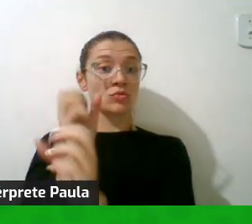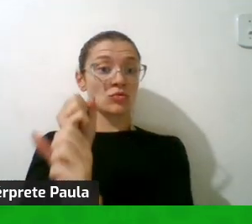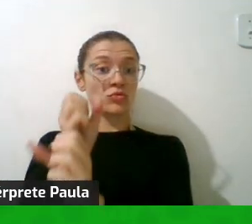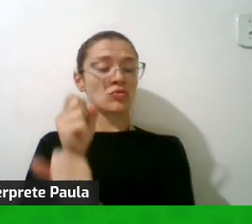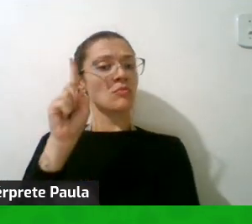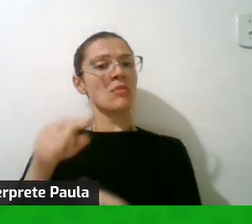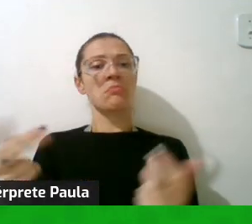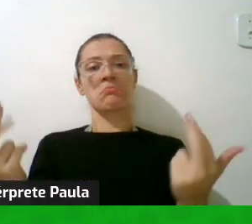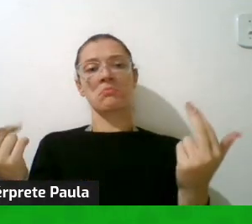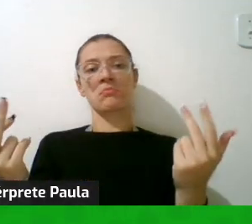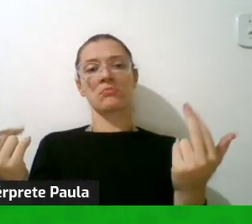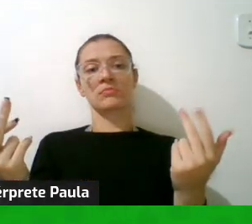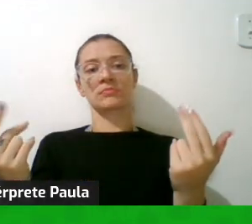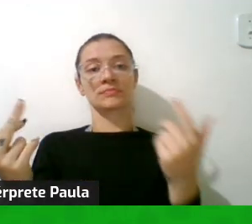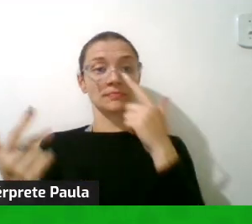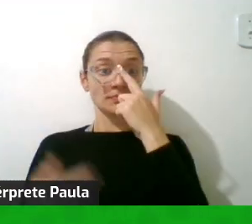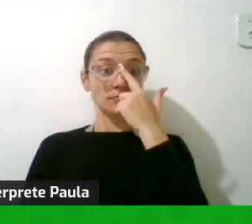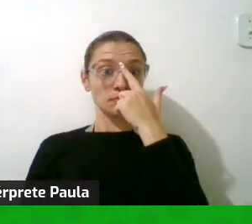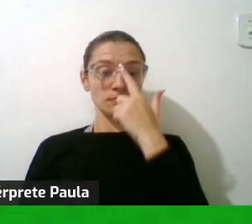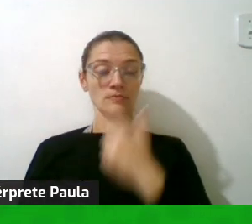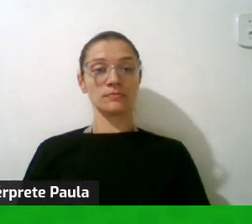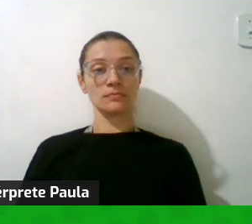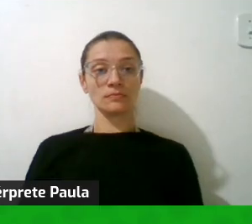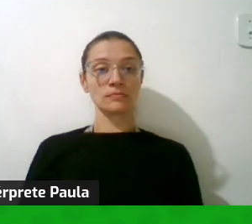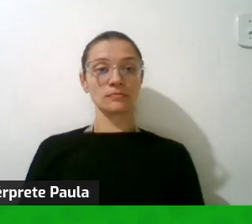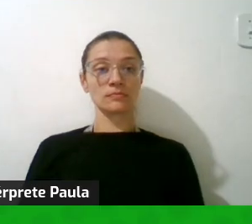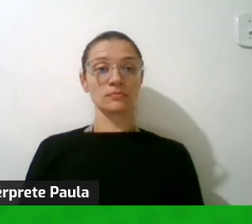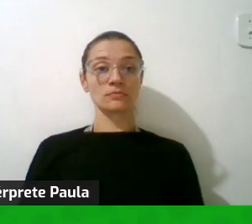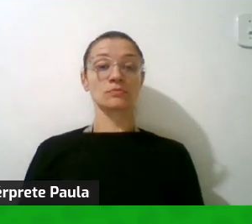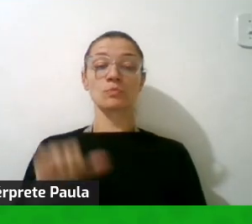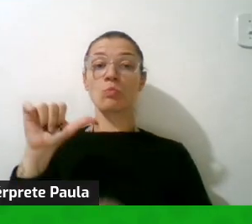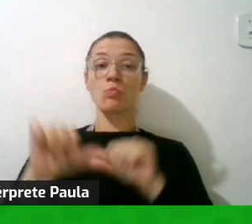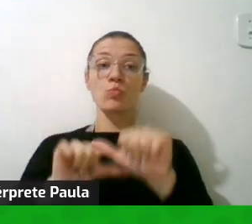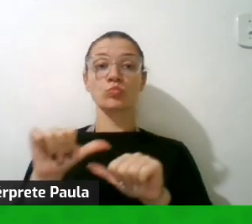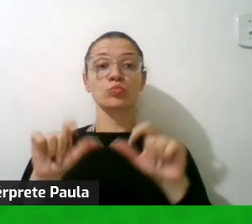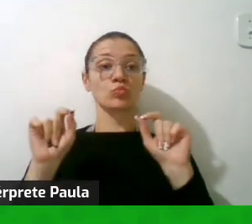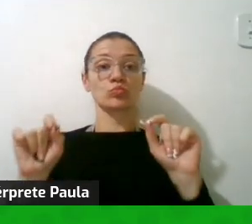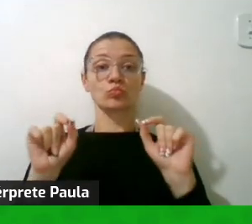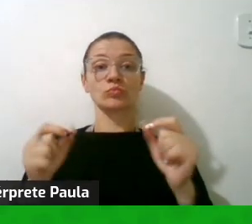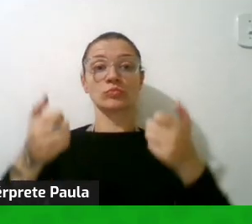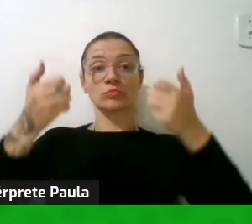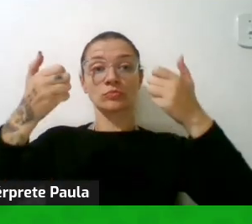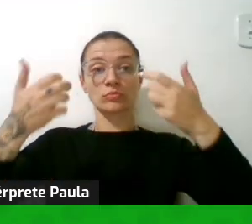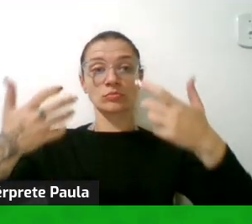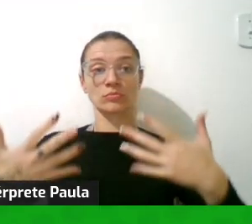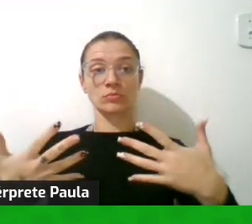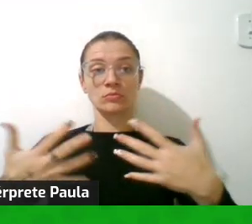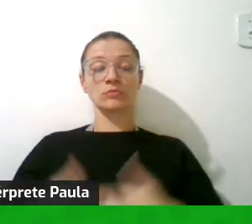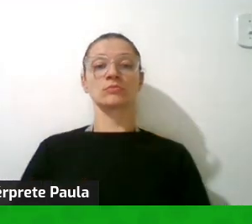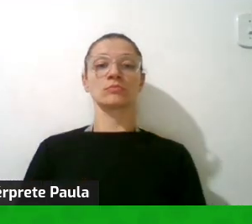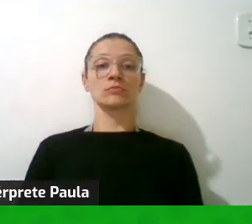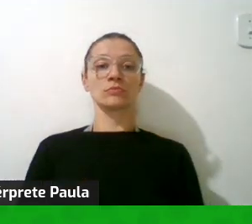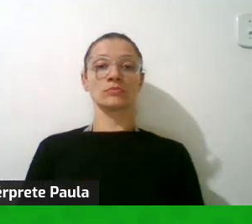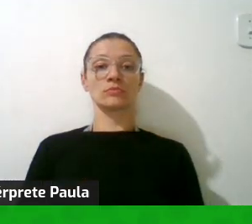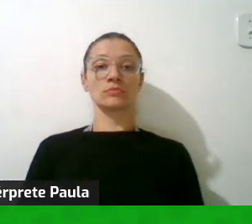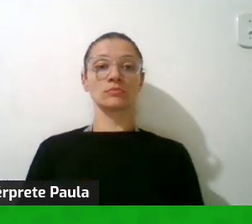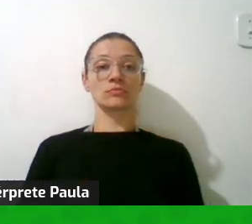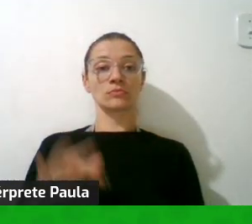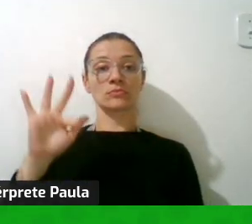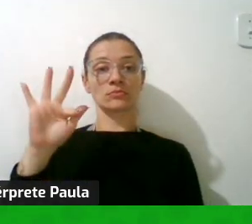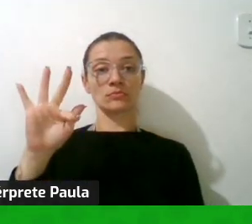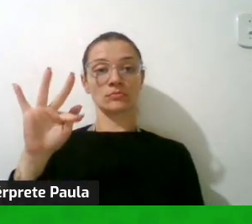baixo. O que mudou é só o meu carinha do meio, que é a minha descrição, que eu vou mudar a busca. Então, vou pressionar um F4 para bloquear